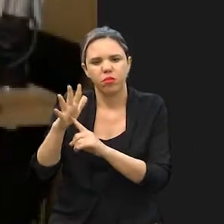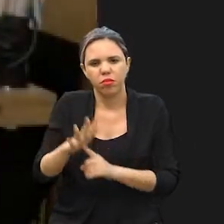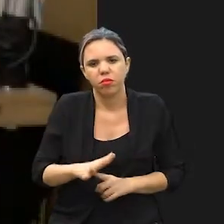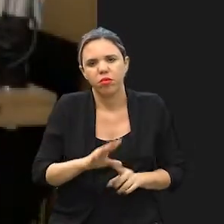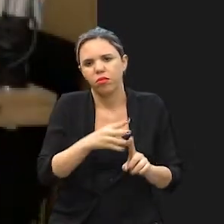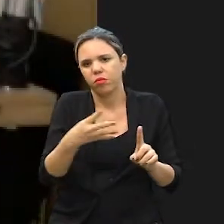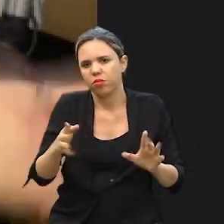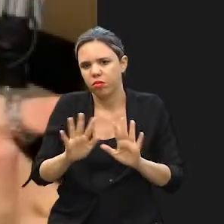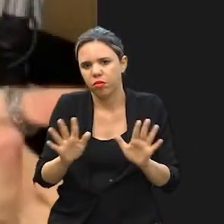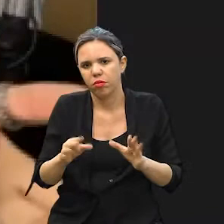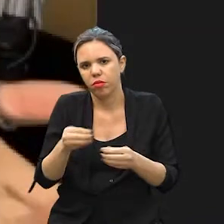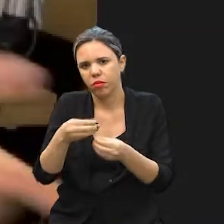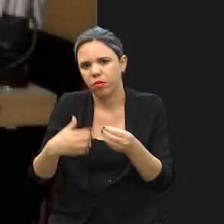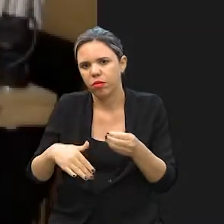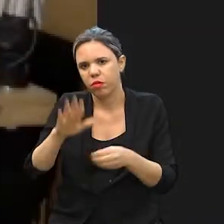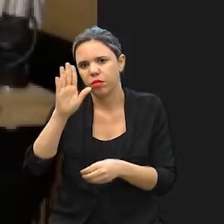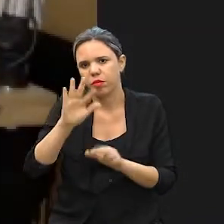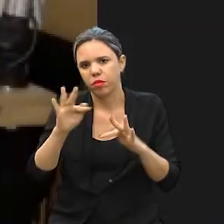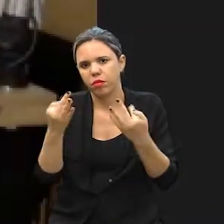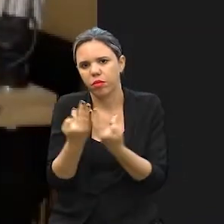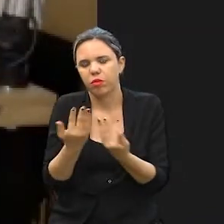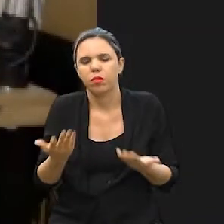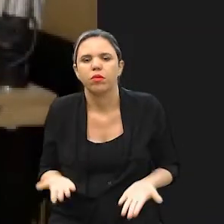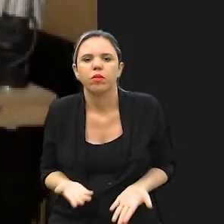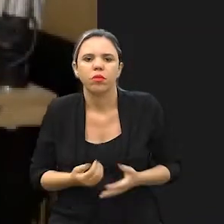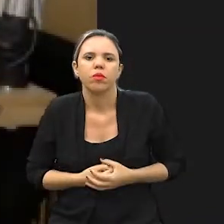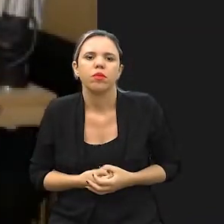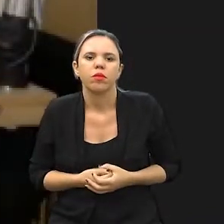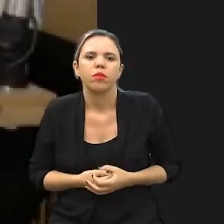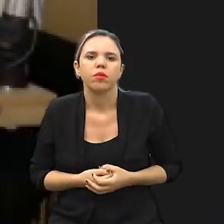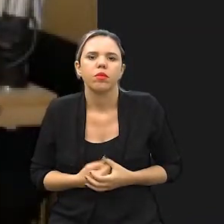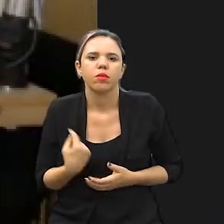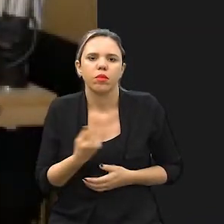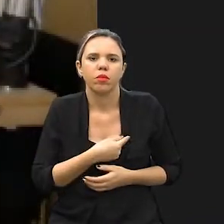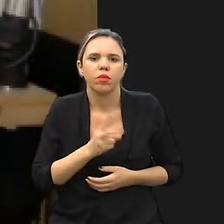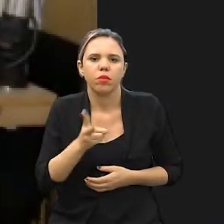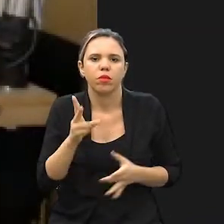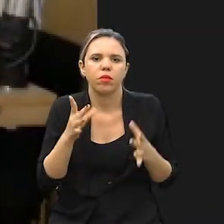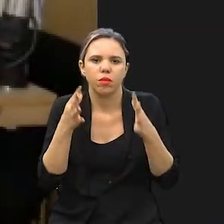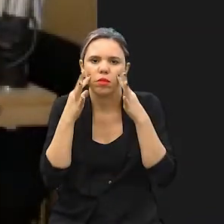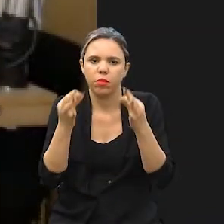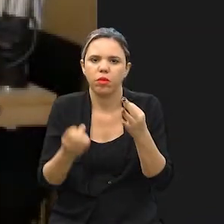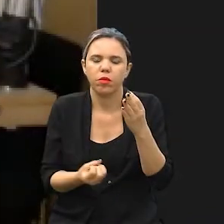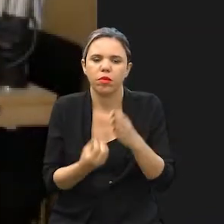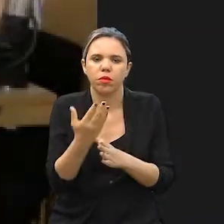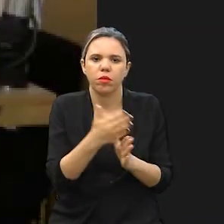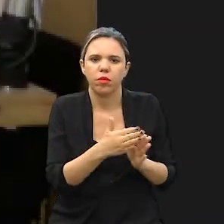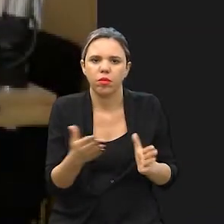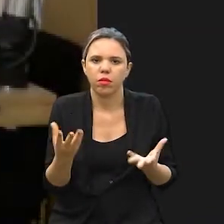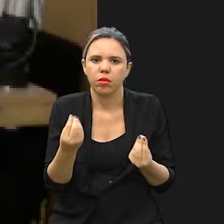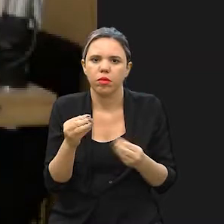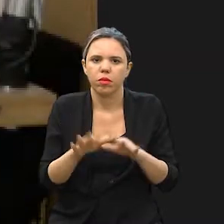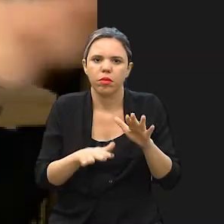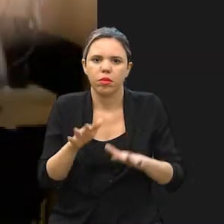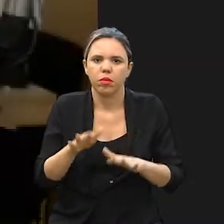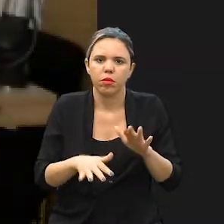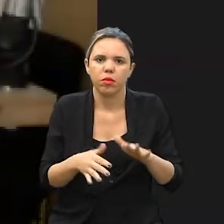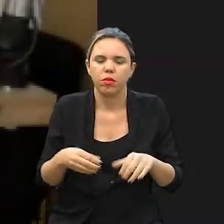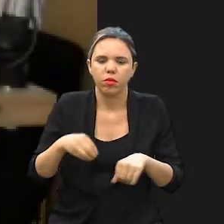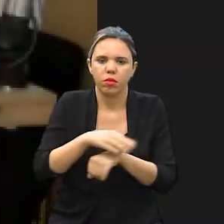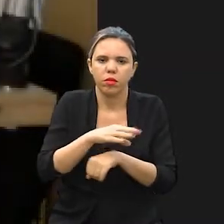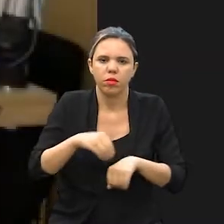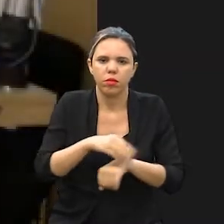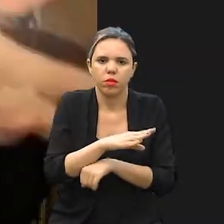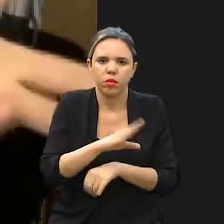coisas, a gente não. Porque o nosso conteúdo é mais família, né? Mas a gente está sempre ligado no que está acontecendo. E muitas vezes quem traz